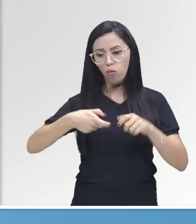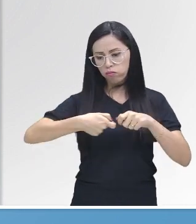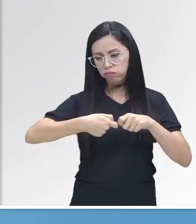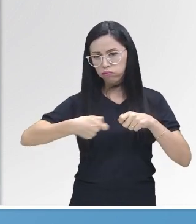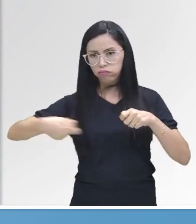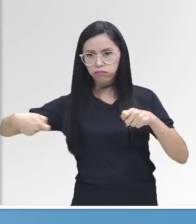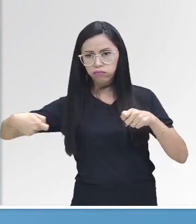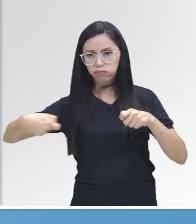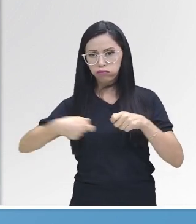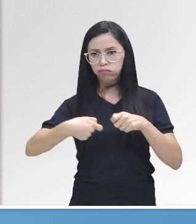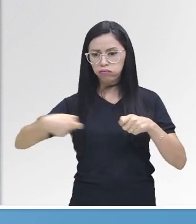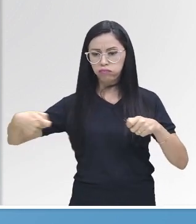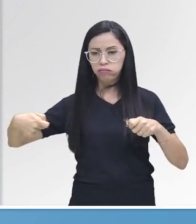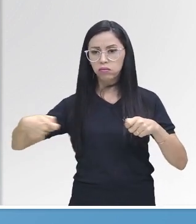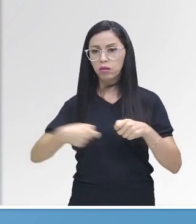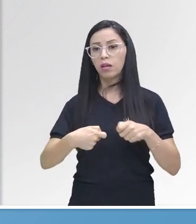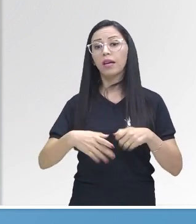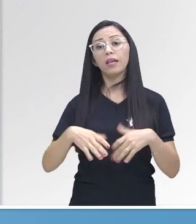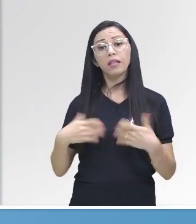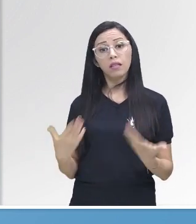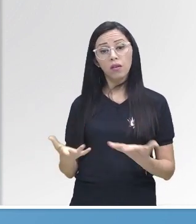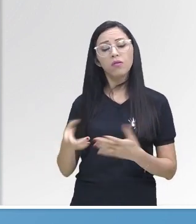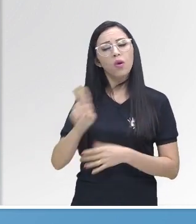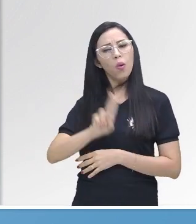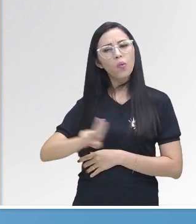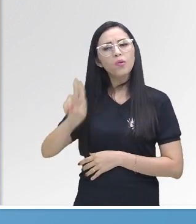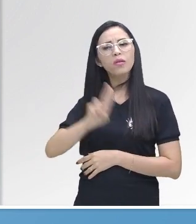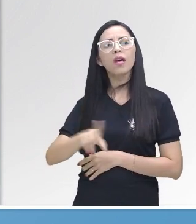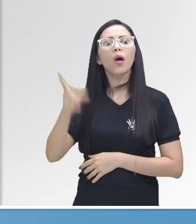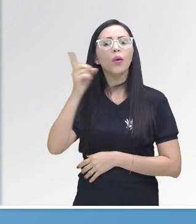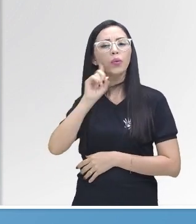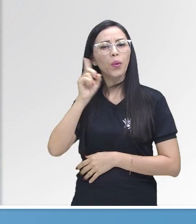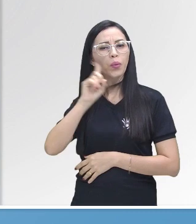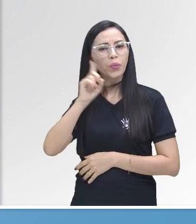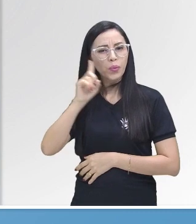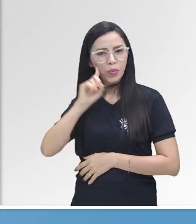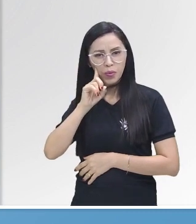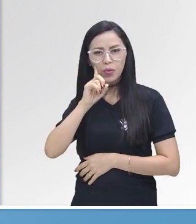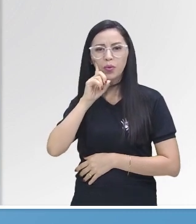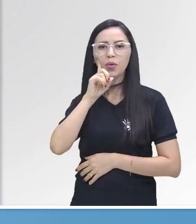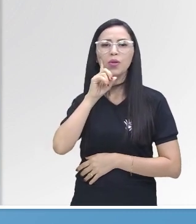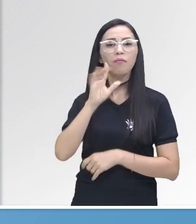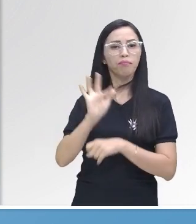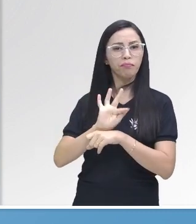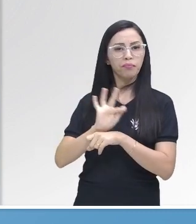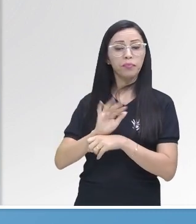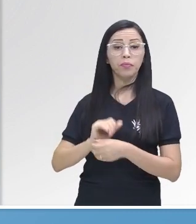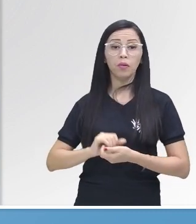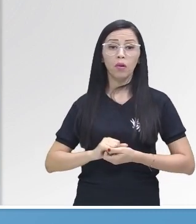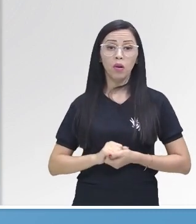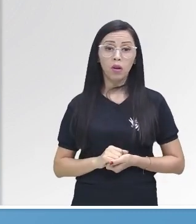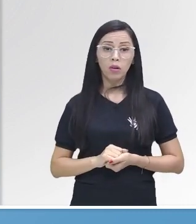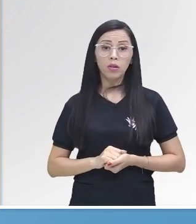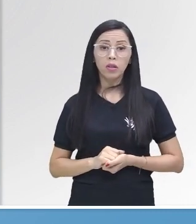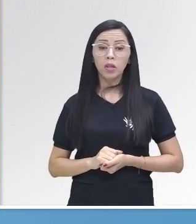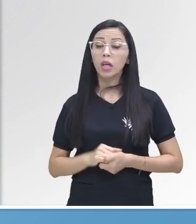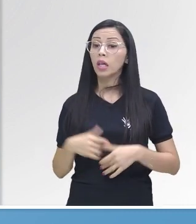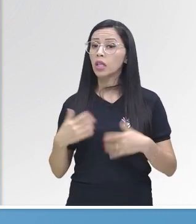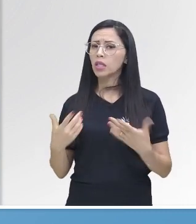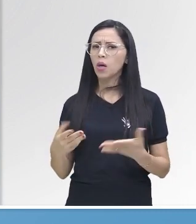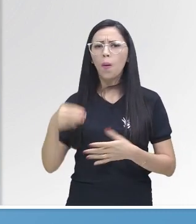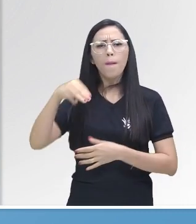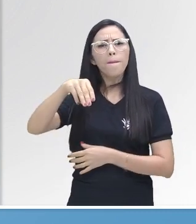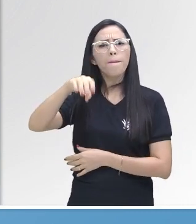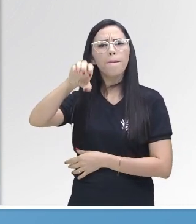a dia das medidas convencionais. Mais um pouco para você. Medir. O que